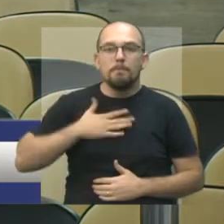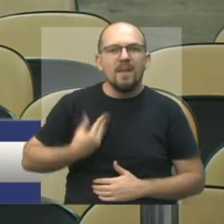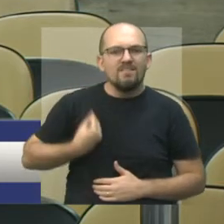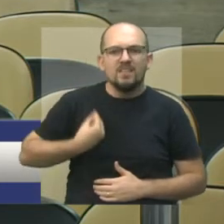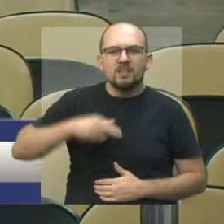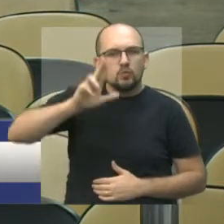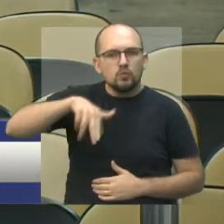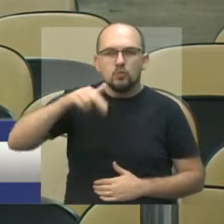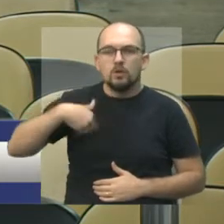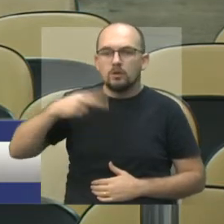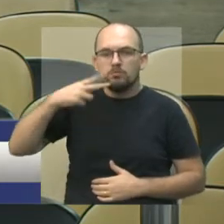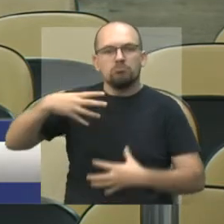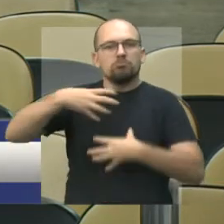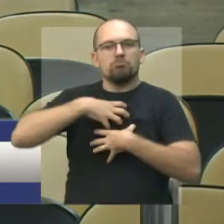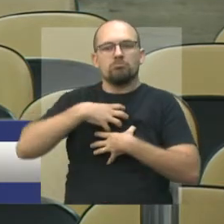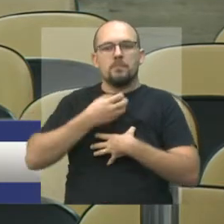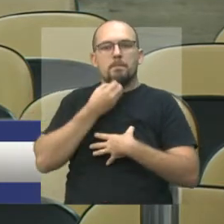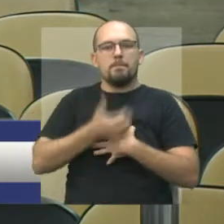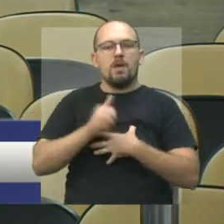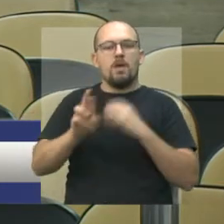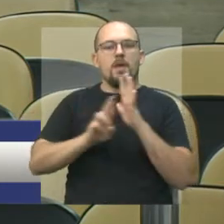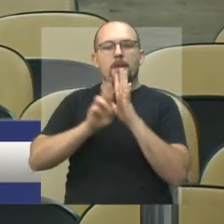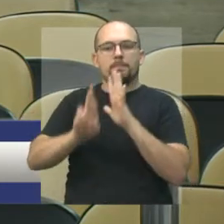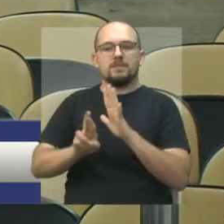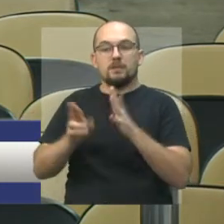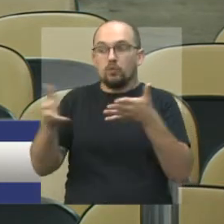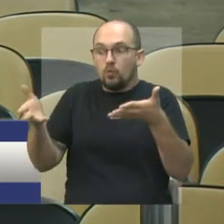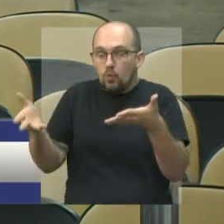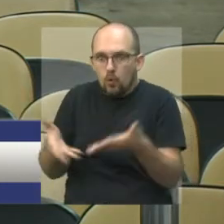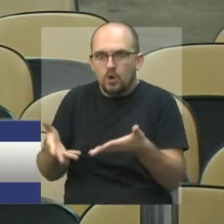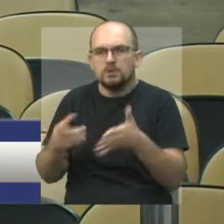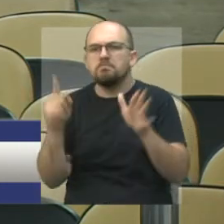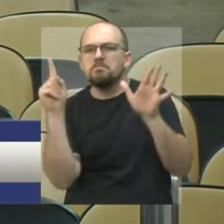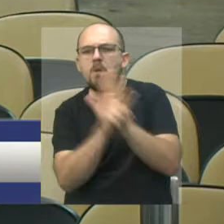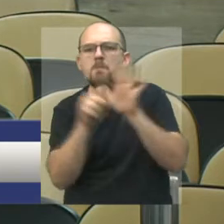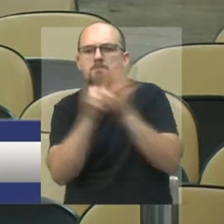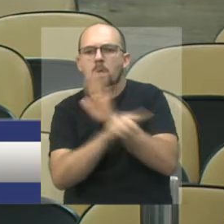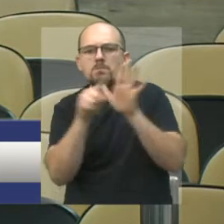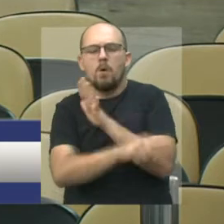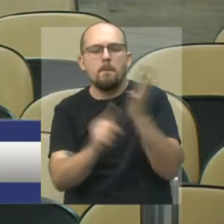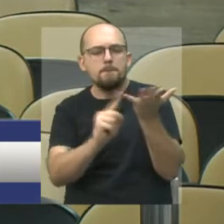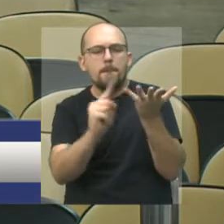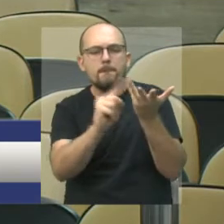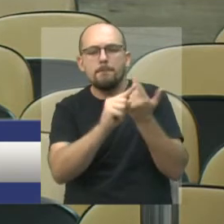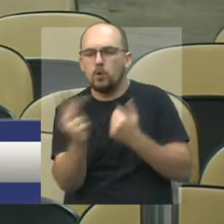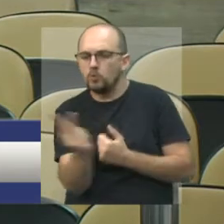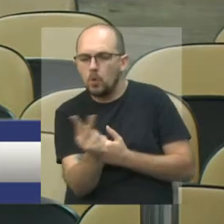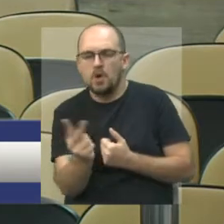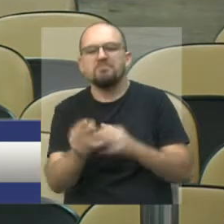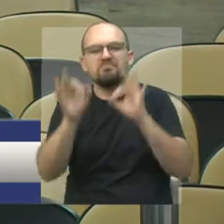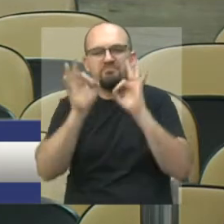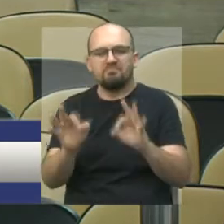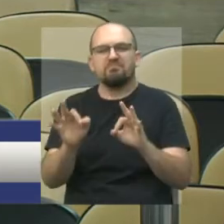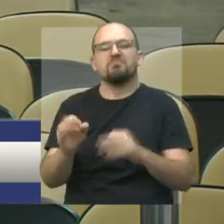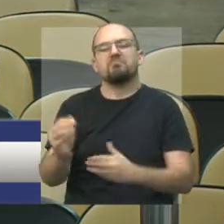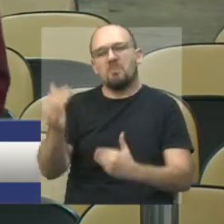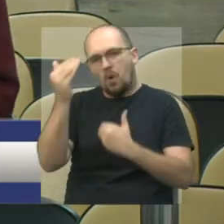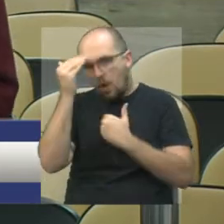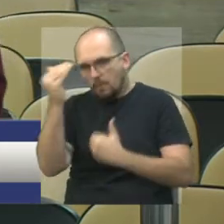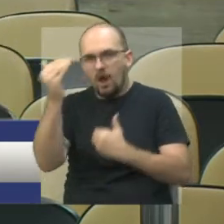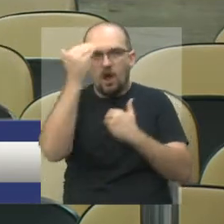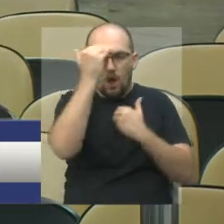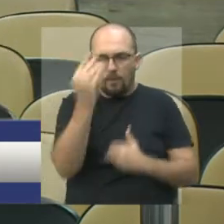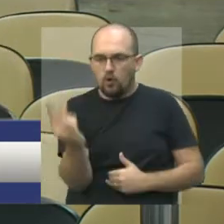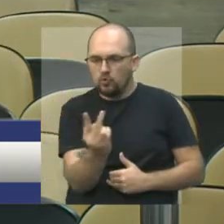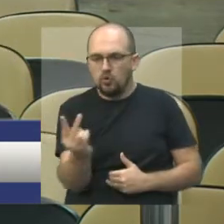bem representado quanto me senti hoje, diante das perguntas e apontamentos que os senhores fizeram. Muito obrigado mesmo. Então, já fica aqui